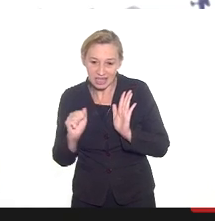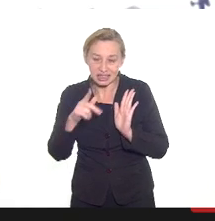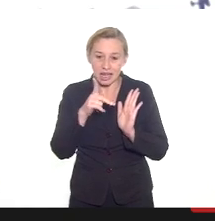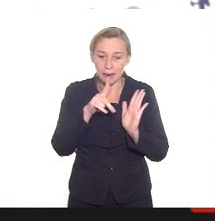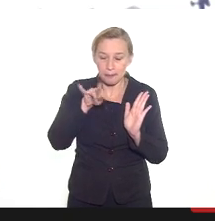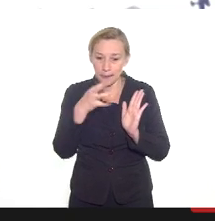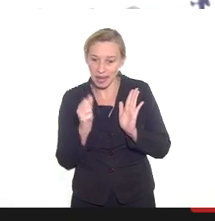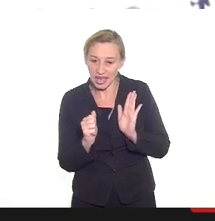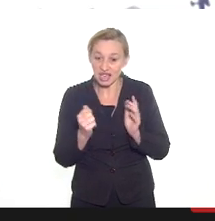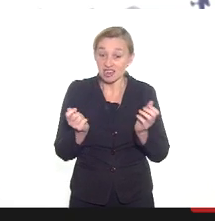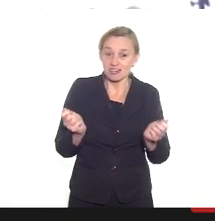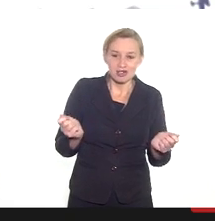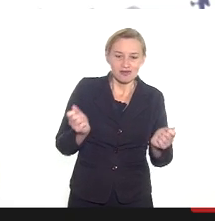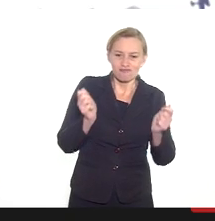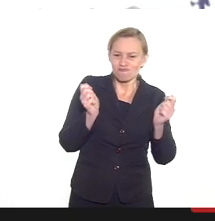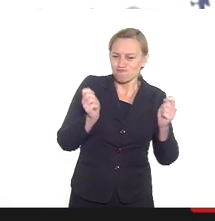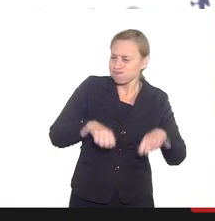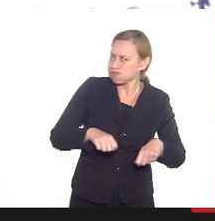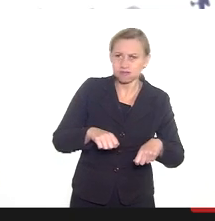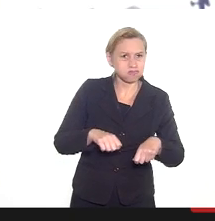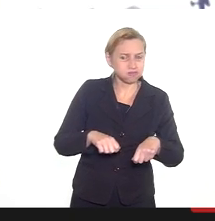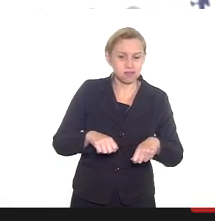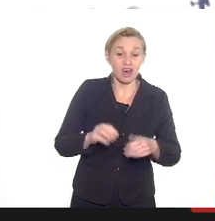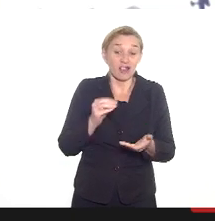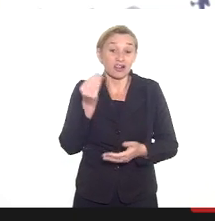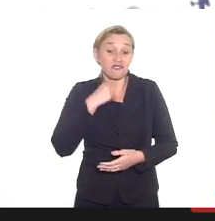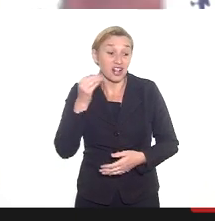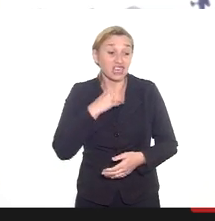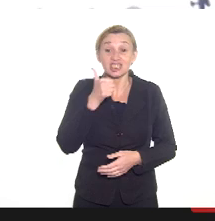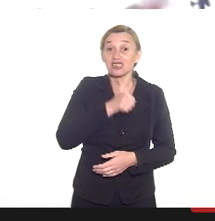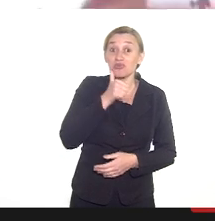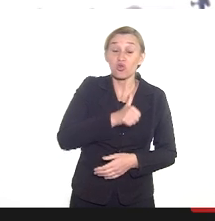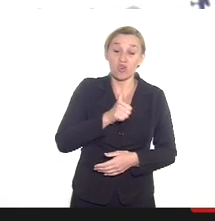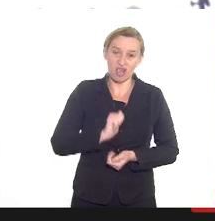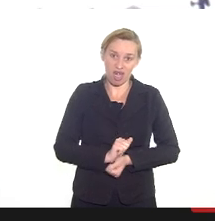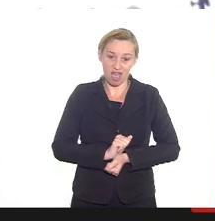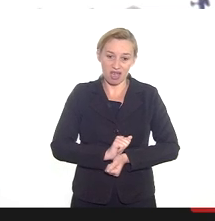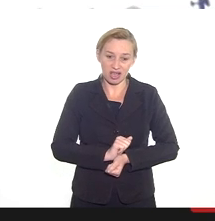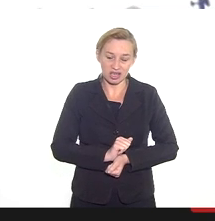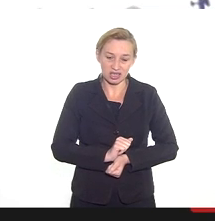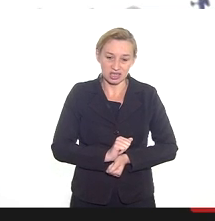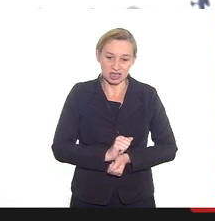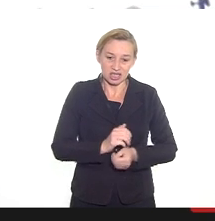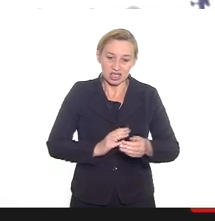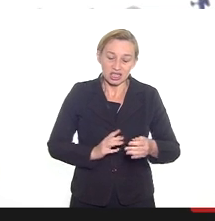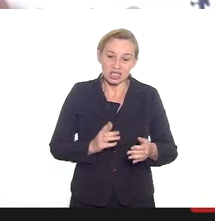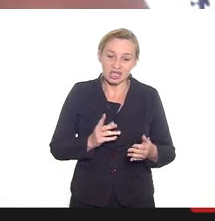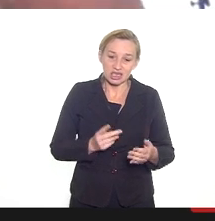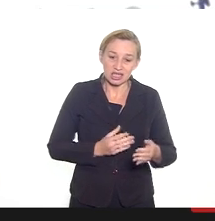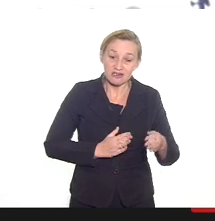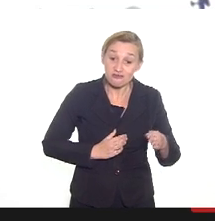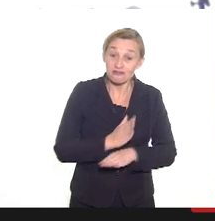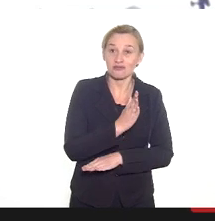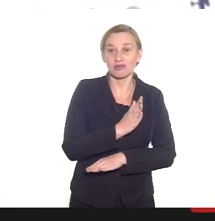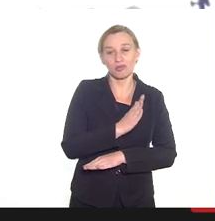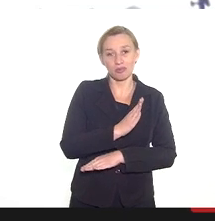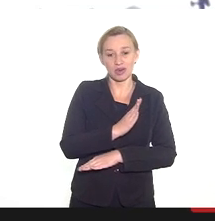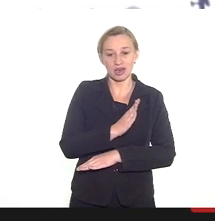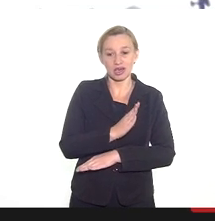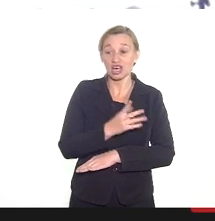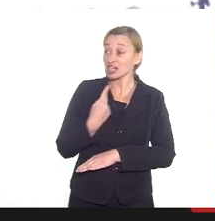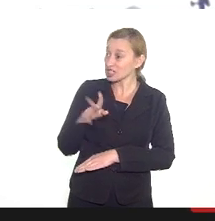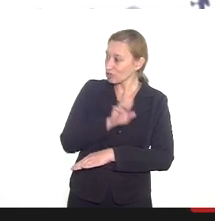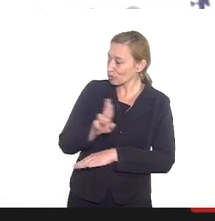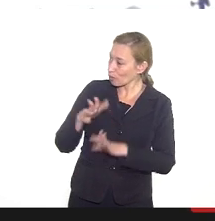da impossibilidade ou da fraqueza dessa mulher vítima em romper esse ciclo de violência. Então, em seu nome, eu